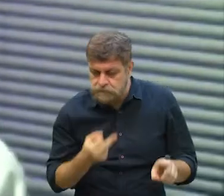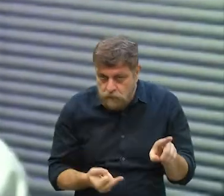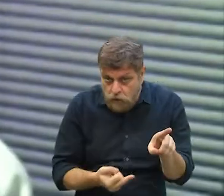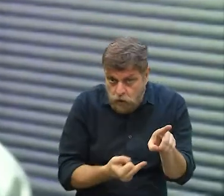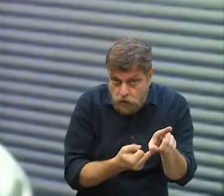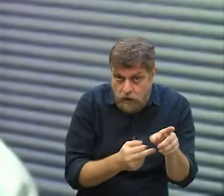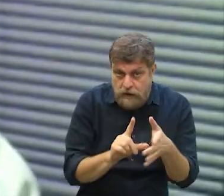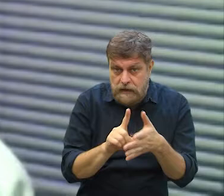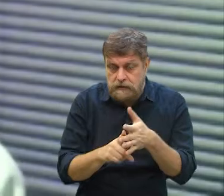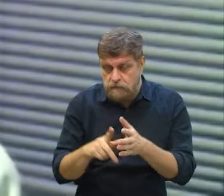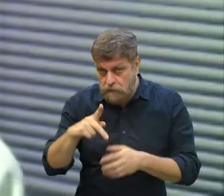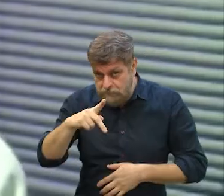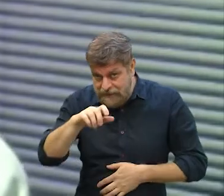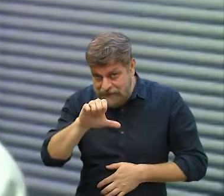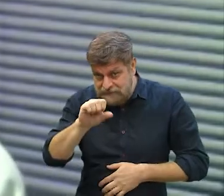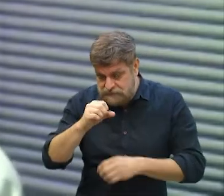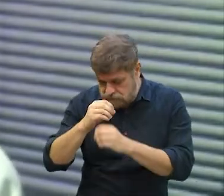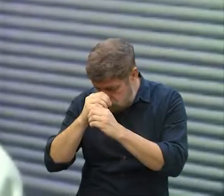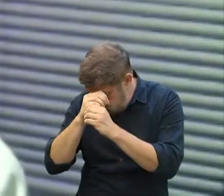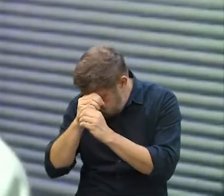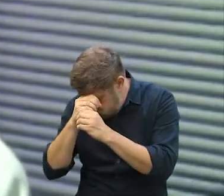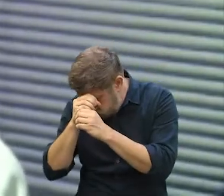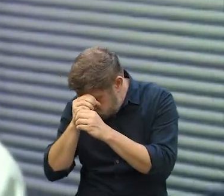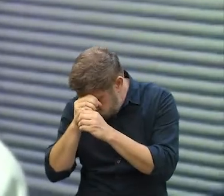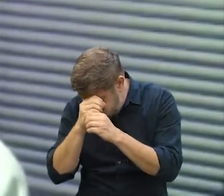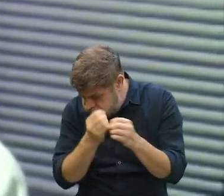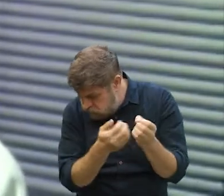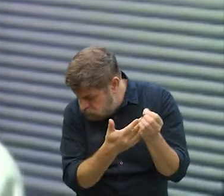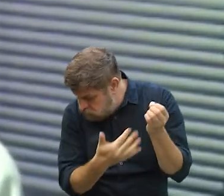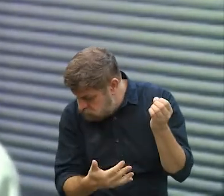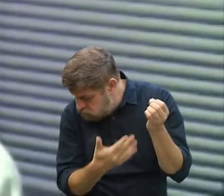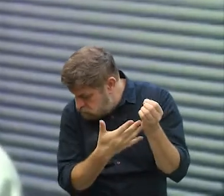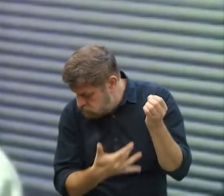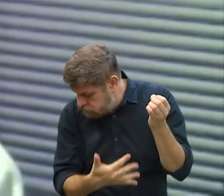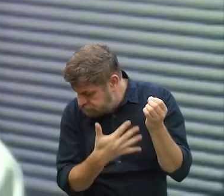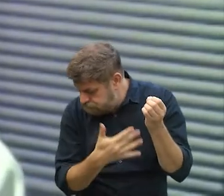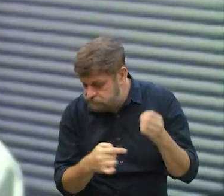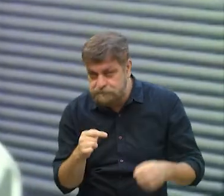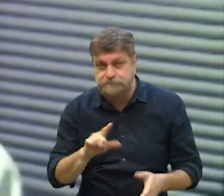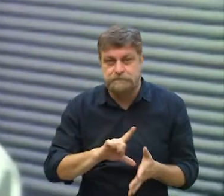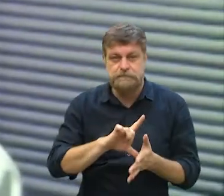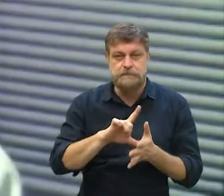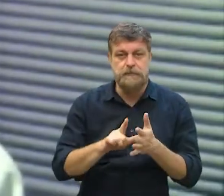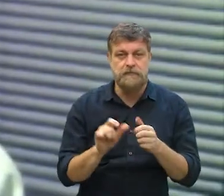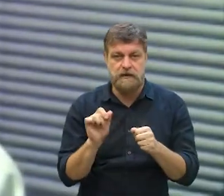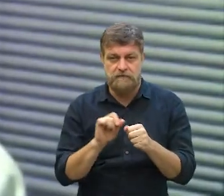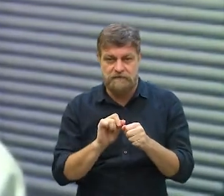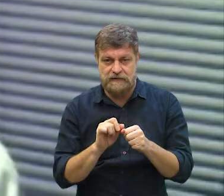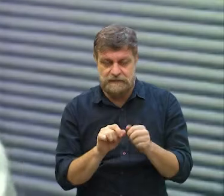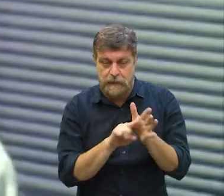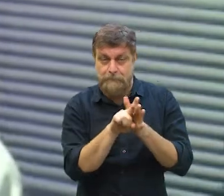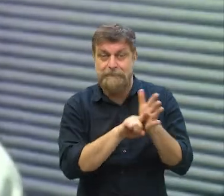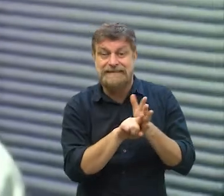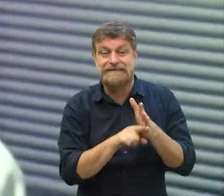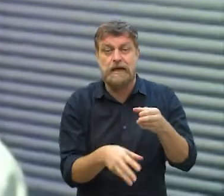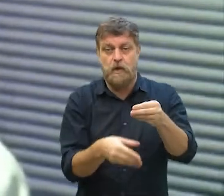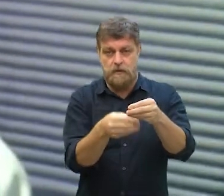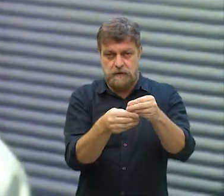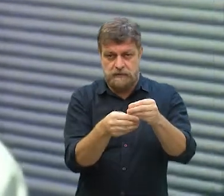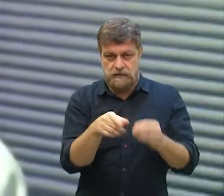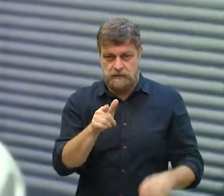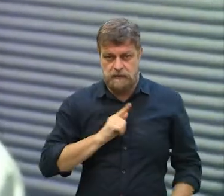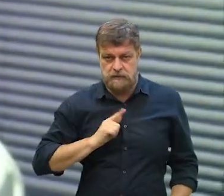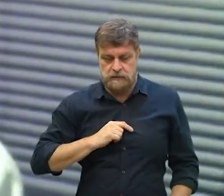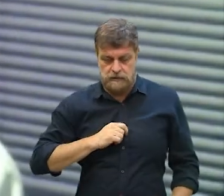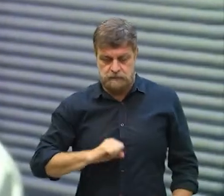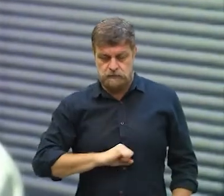de toque, fez o PSA, percebeu alguma alteração suspeita do câncer, aí a gente vai para os exames complementares. Então, a